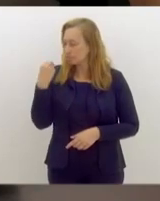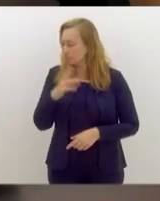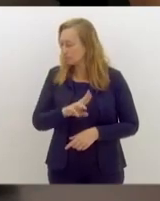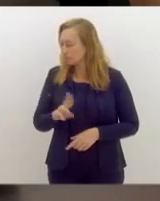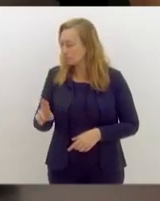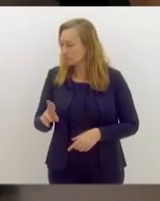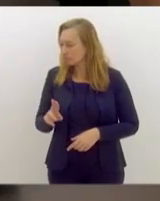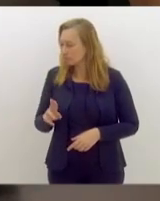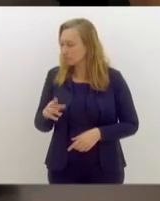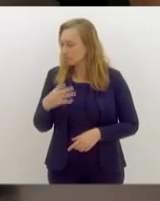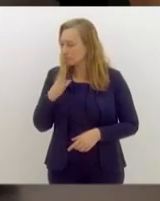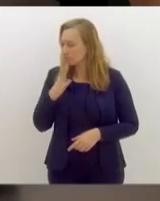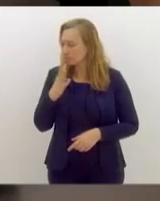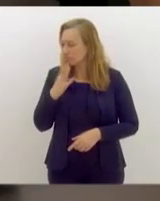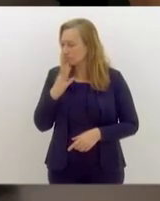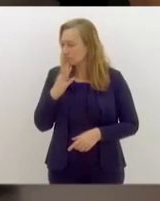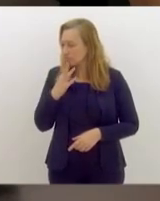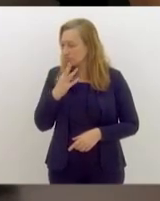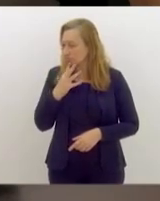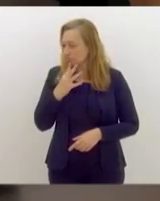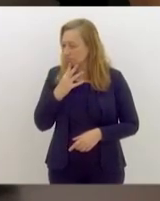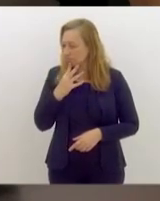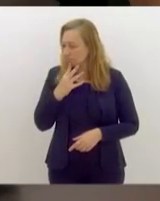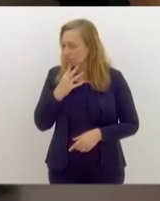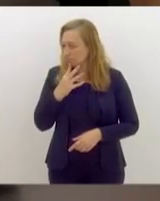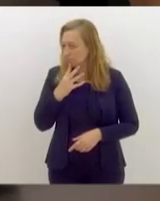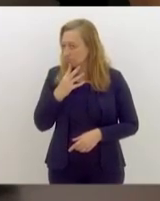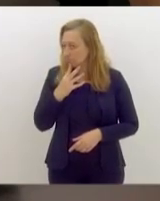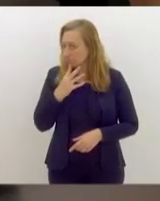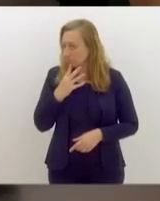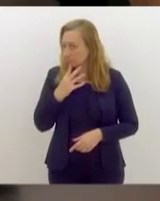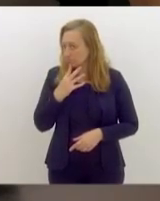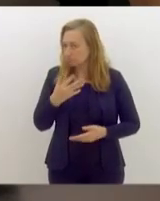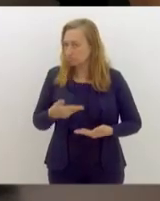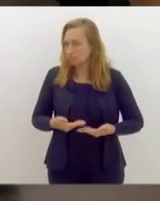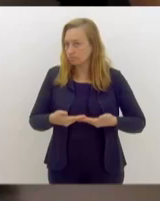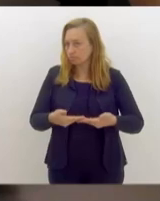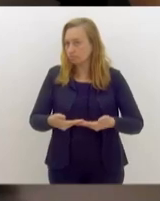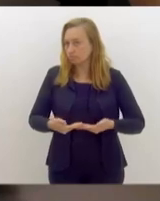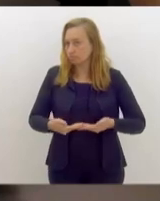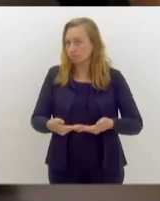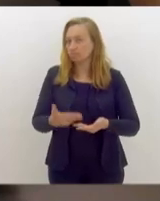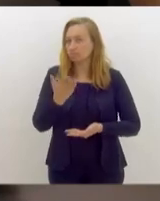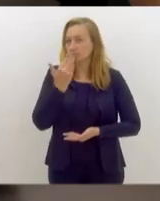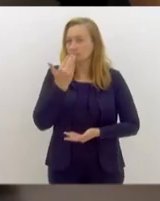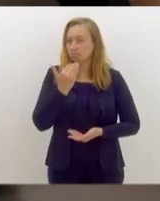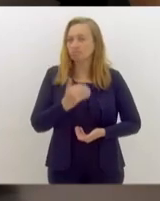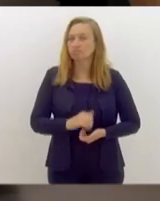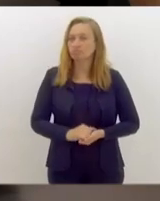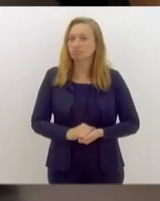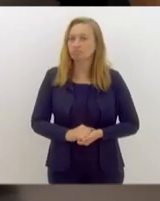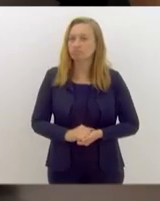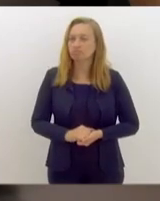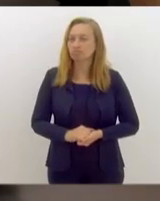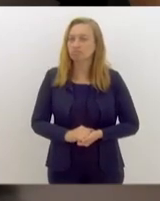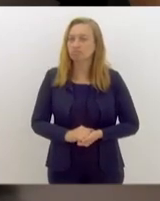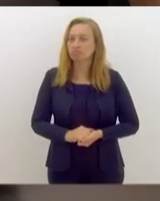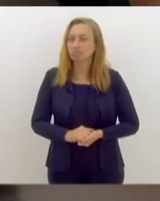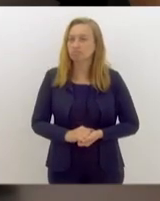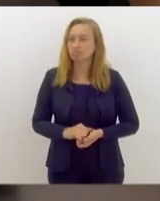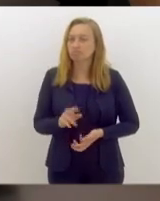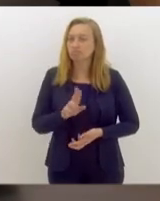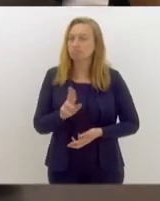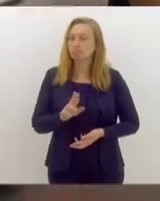conhecido popularmente, os entregadores de alimento. Uberização, é isso? Não, uberização não. Eles têm um